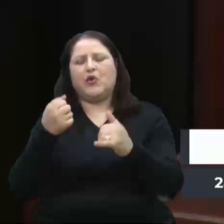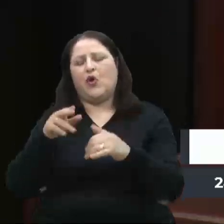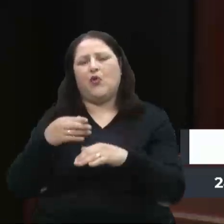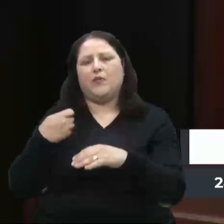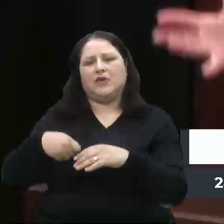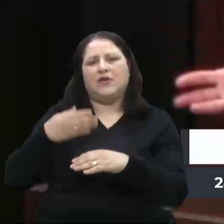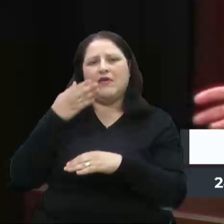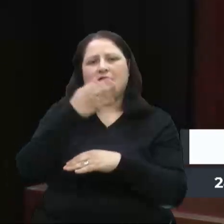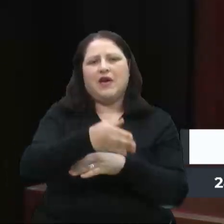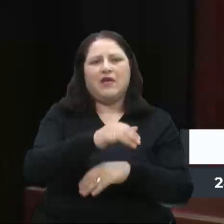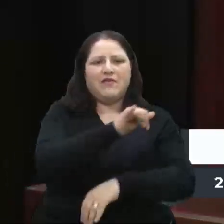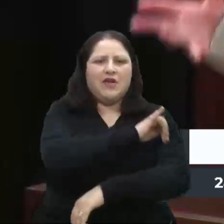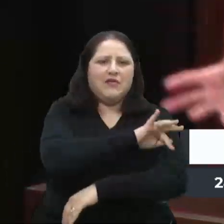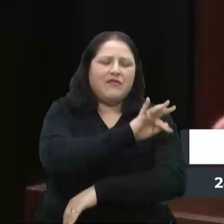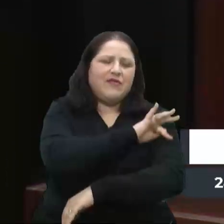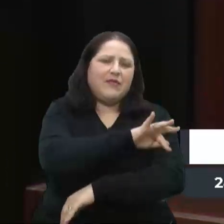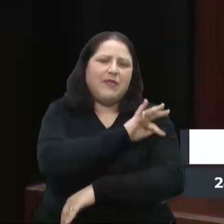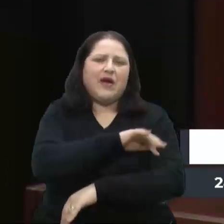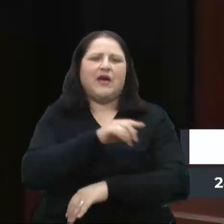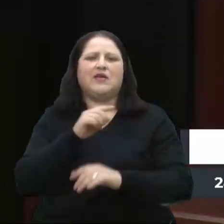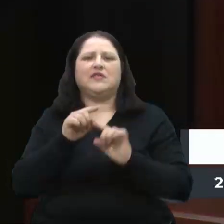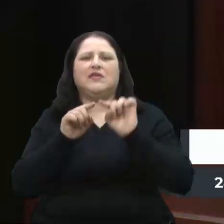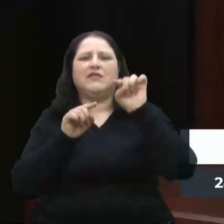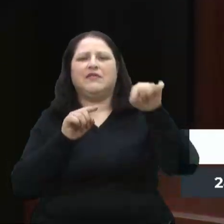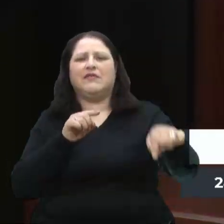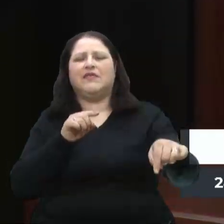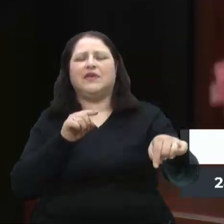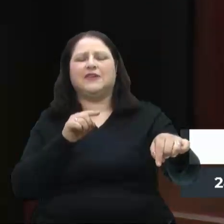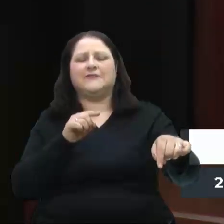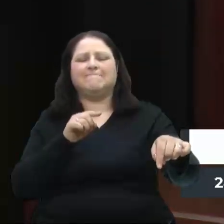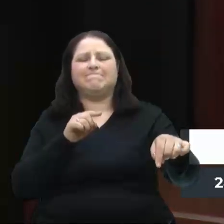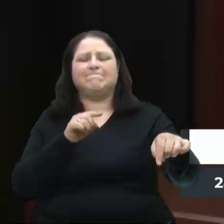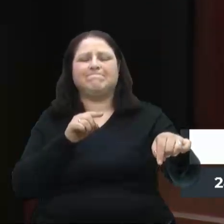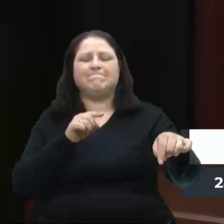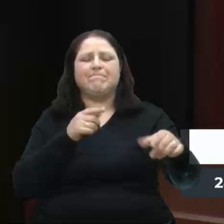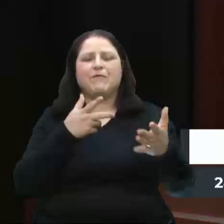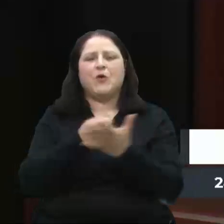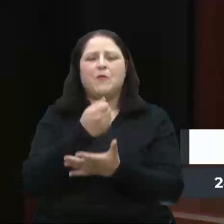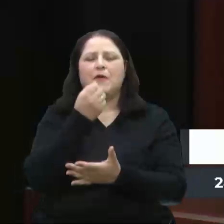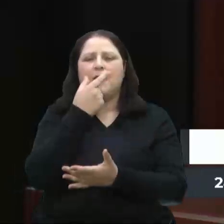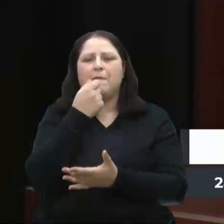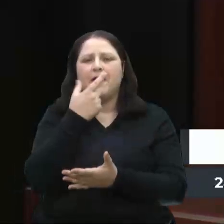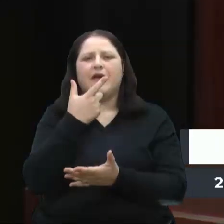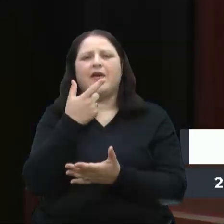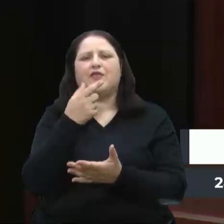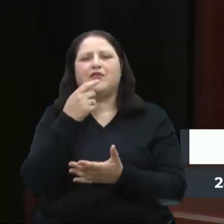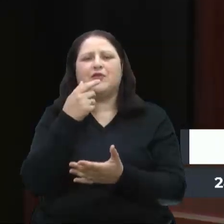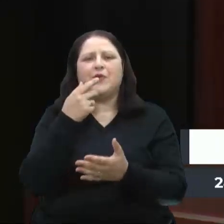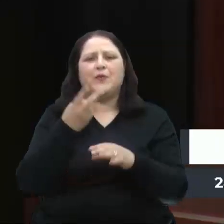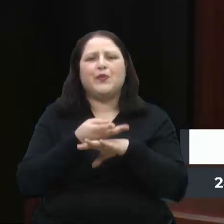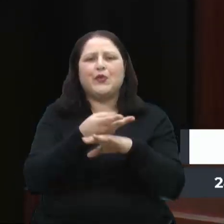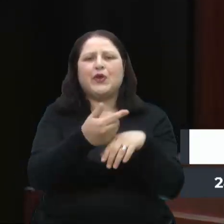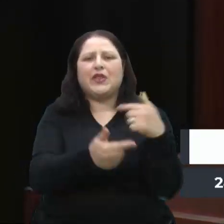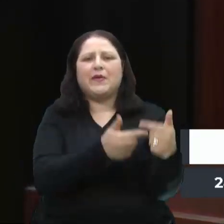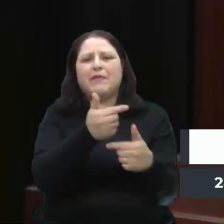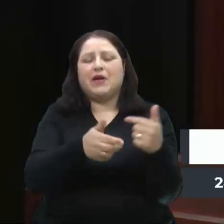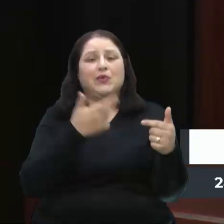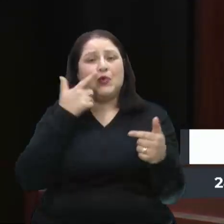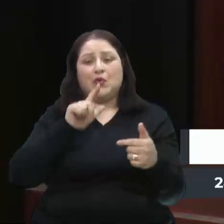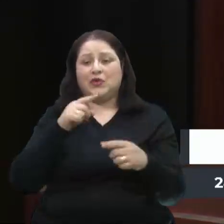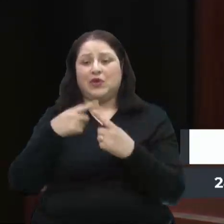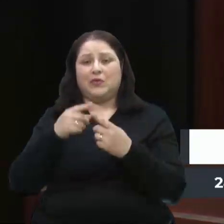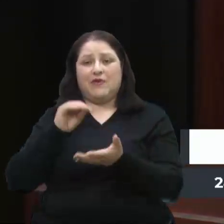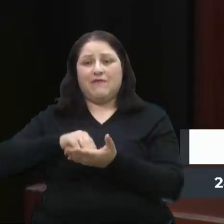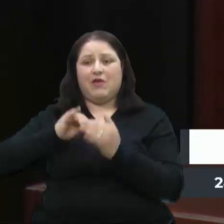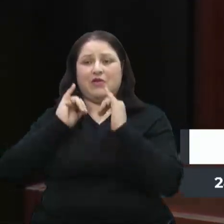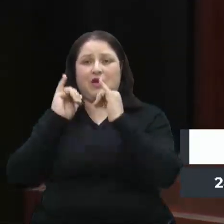emprego, chegar à farmácia, pois lá é um local que não existe farmácia, comprar medicamentos, não consegue por causa dessa questão.